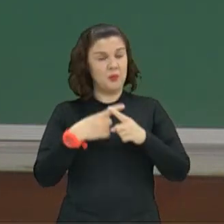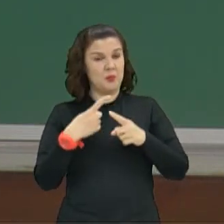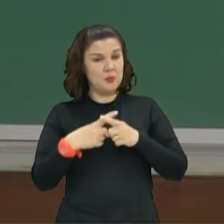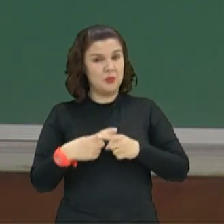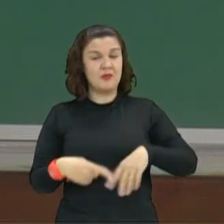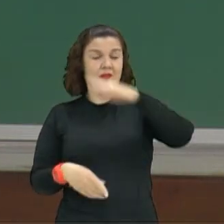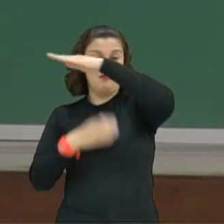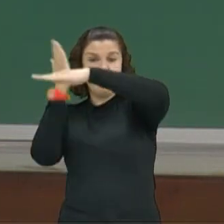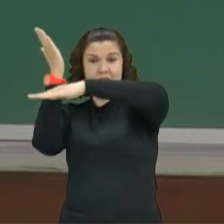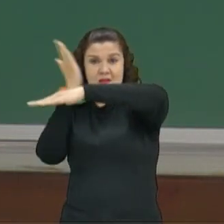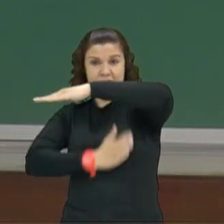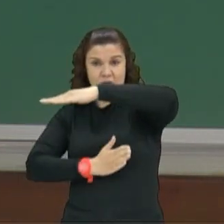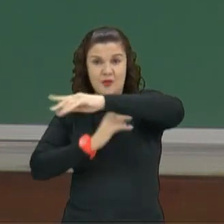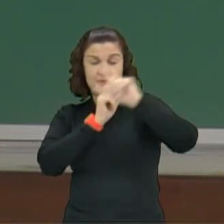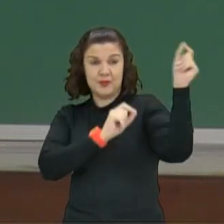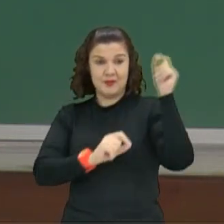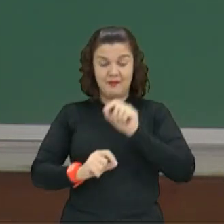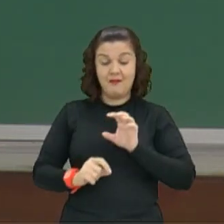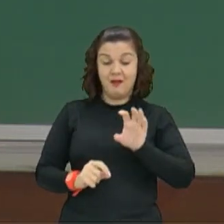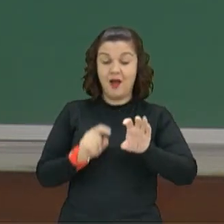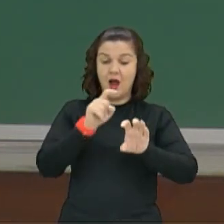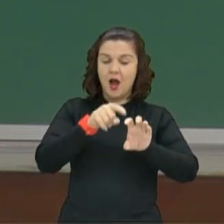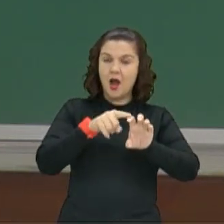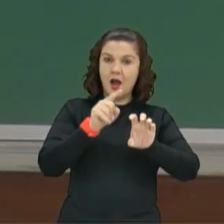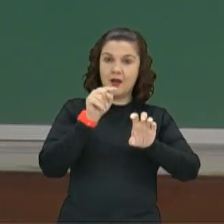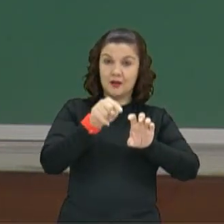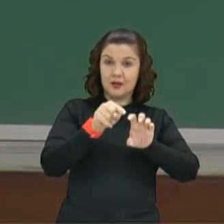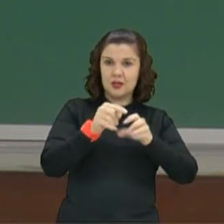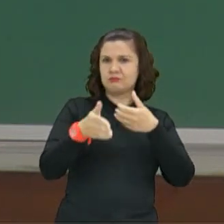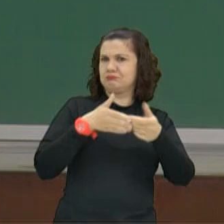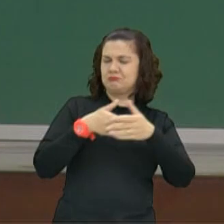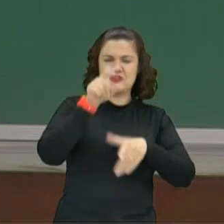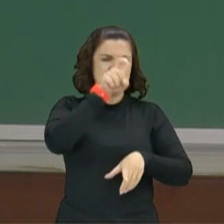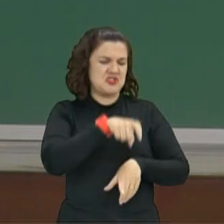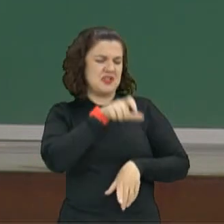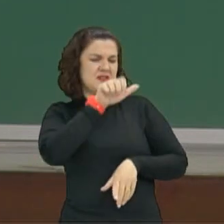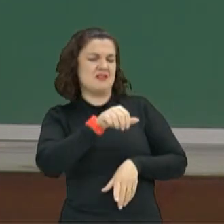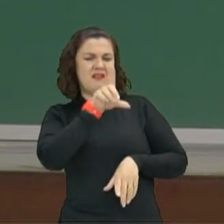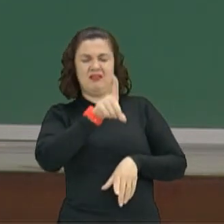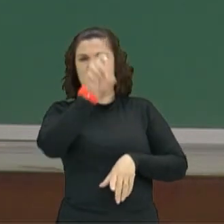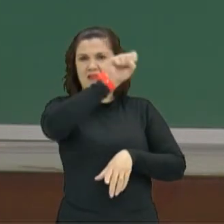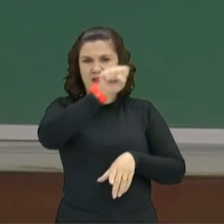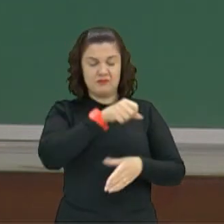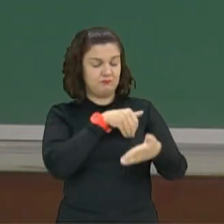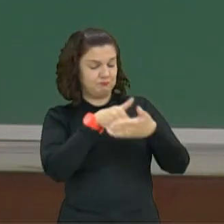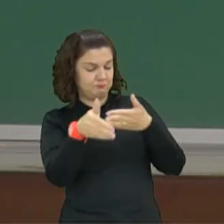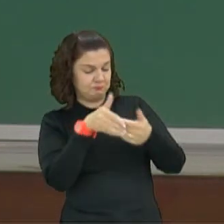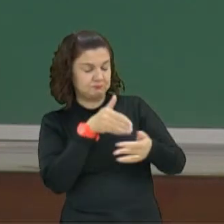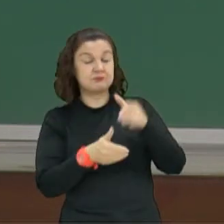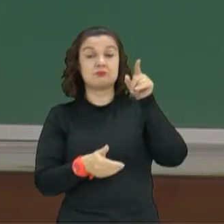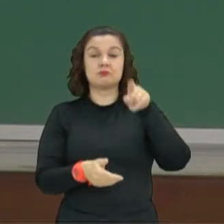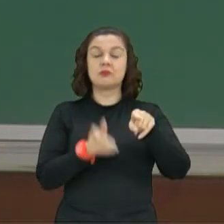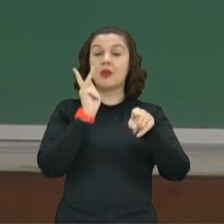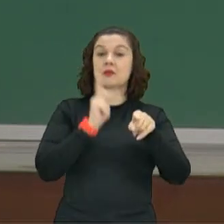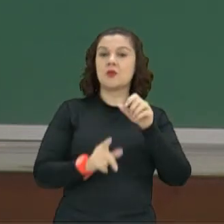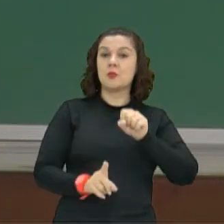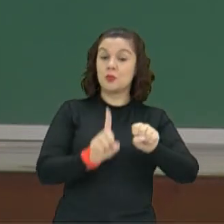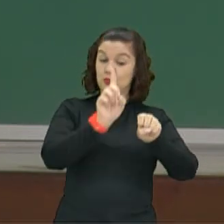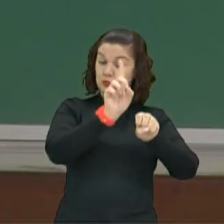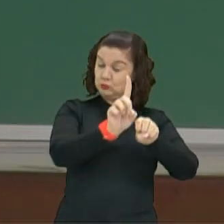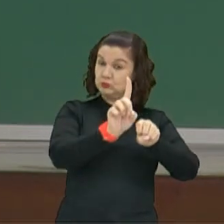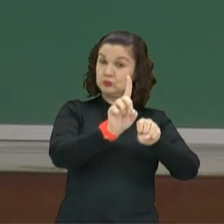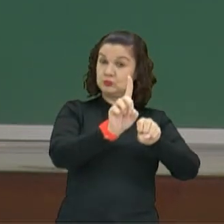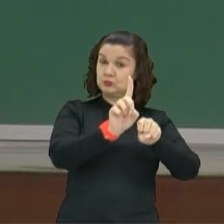grau? Porque o expoente ali dessa variável, seja x, a, b, s, qualquer coisa, ela vai ser grau